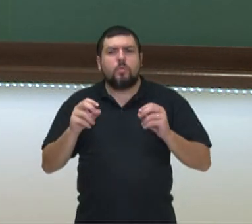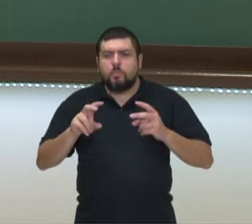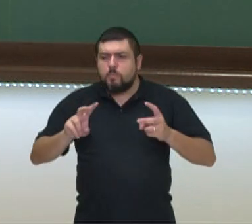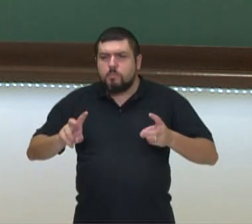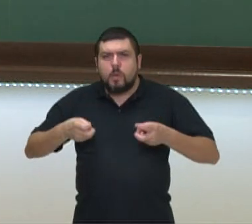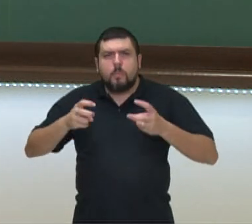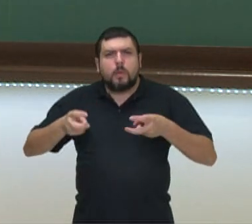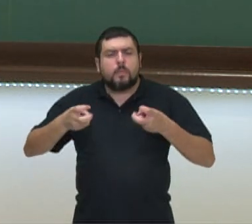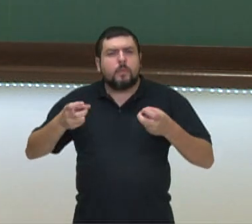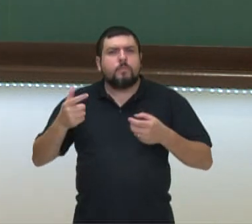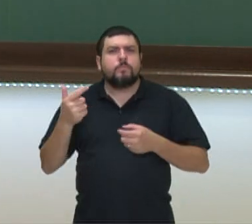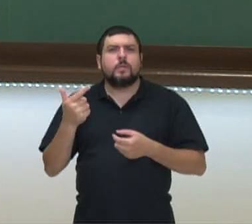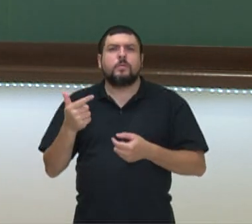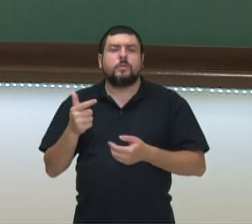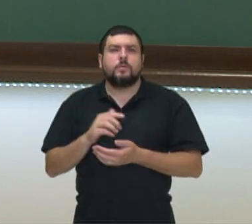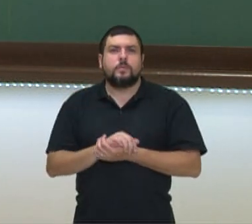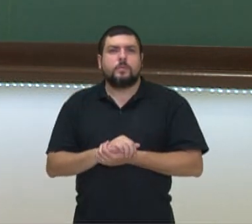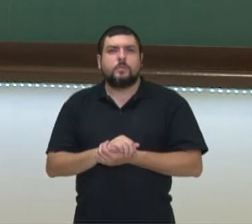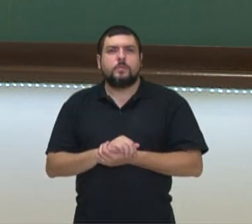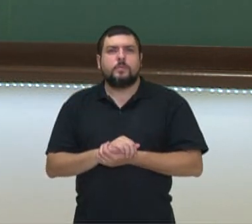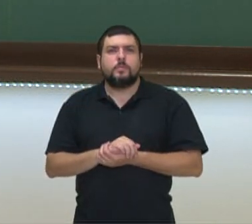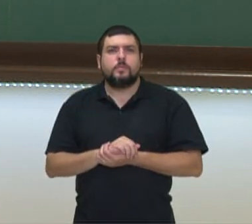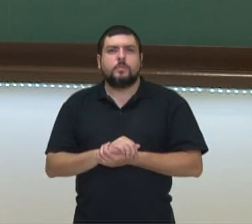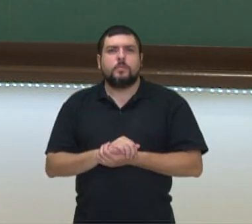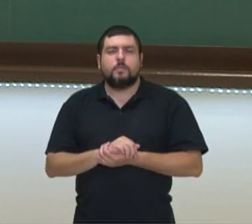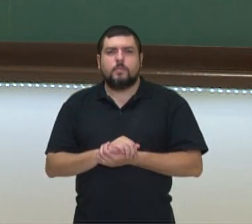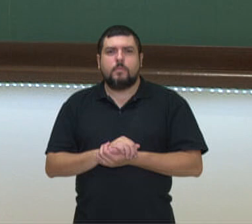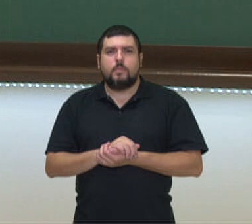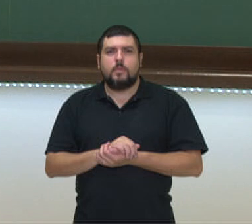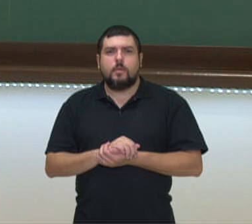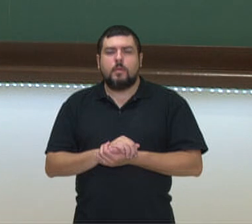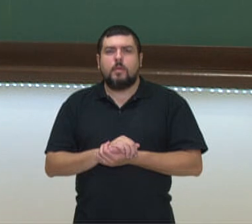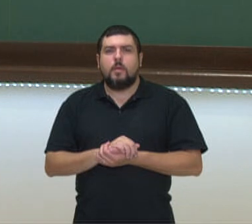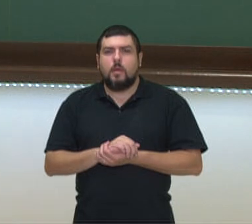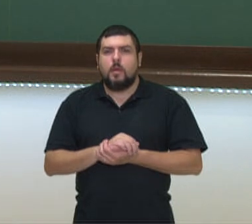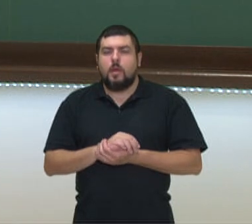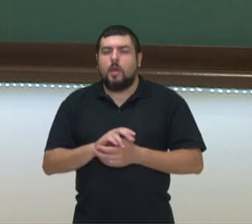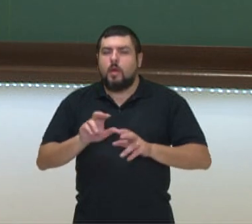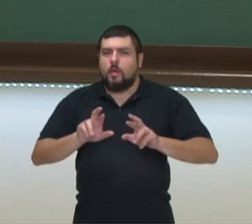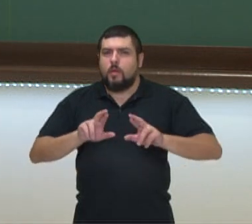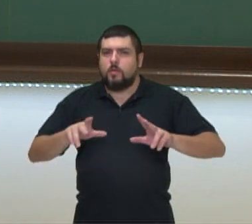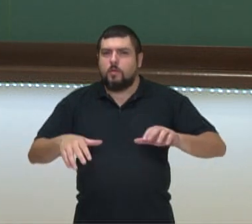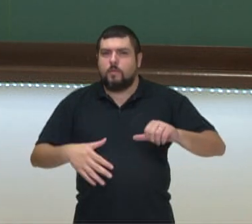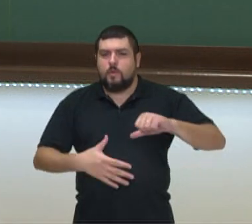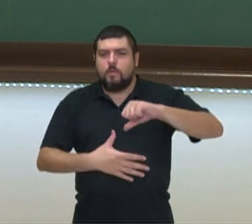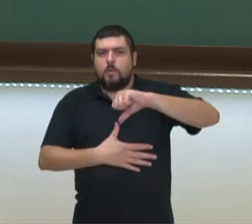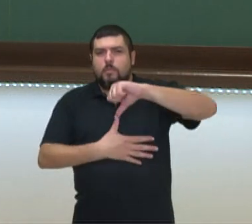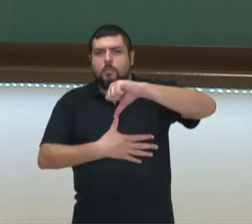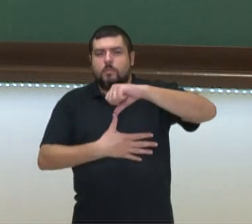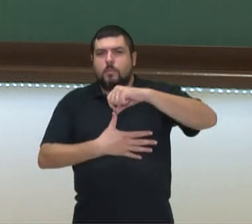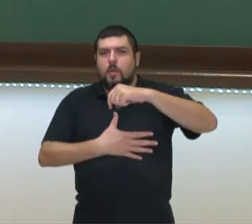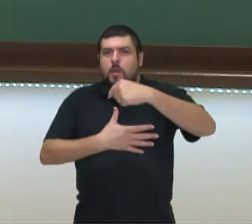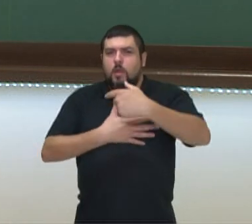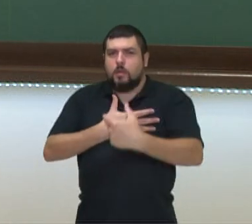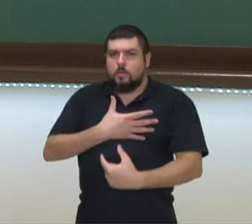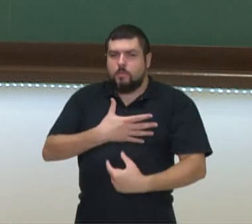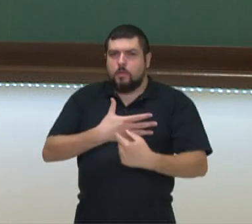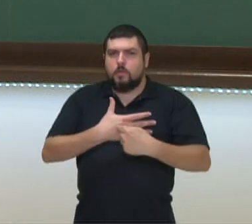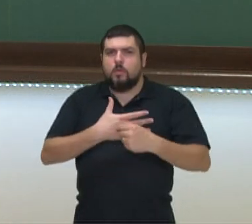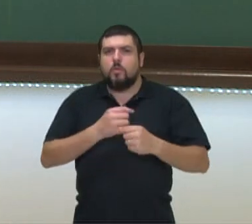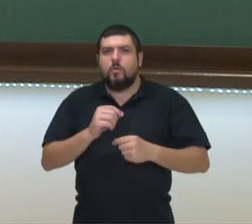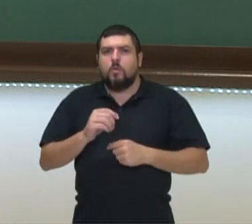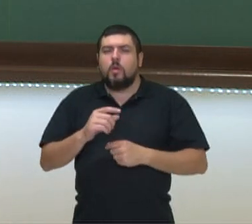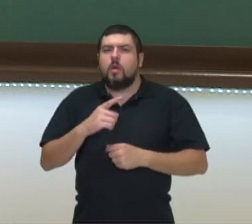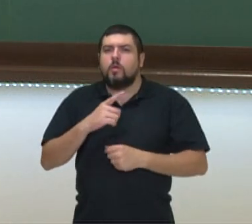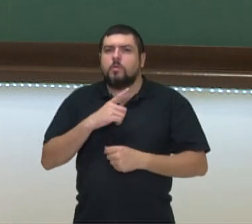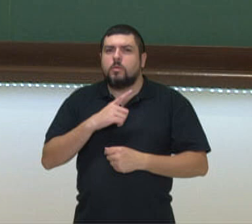exploração nativo nessa região. Vamos lembrar que na América Portuguesa, por exemplo, existia o pau-brasil, né? Os portugueses chegaram